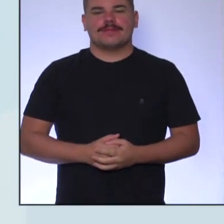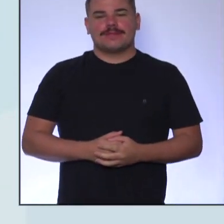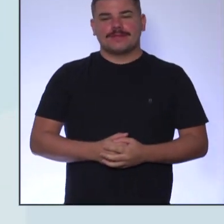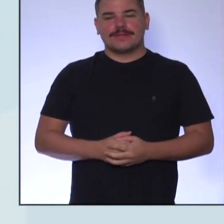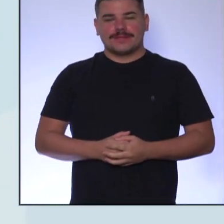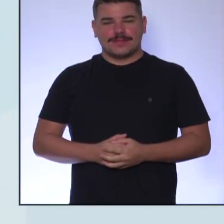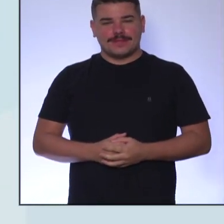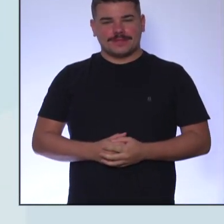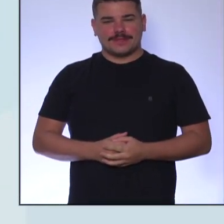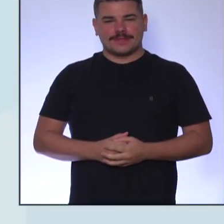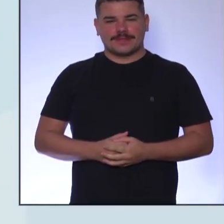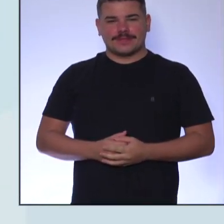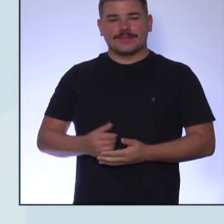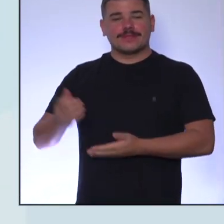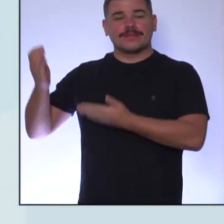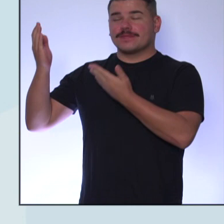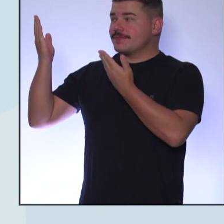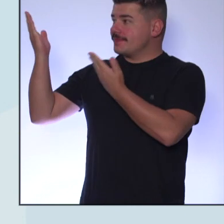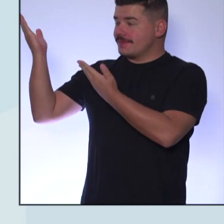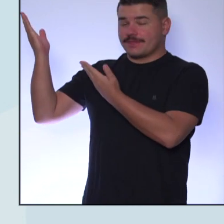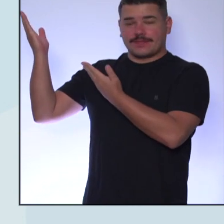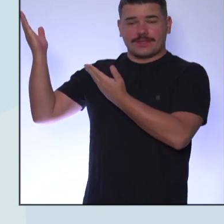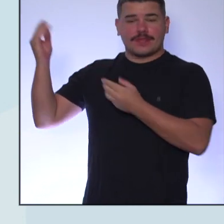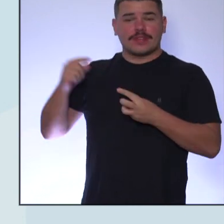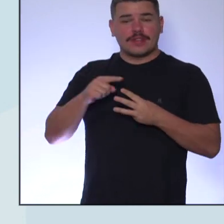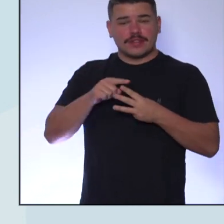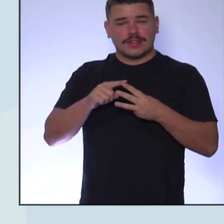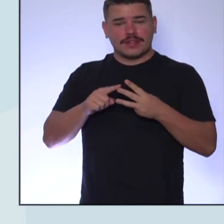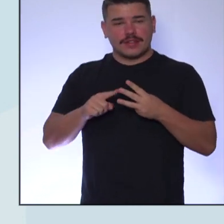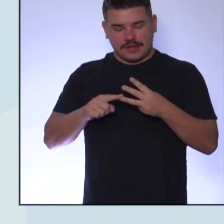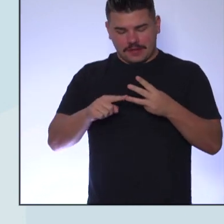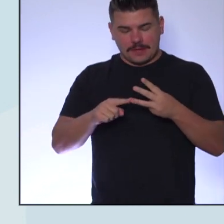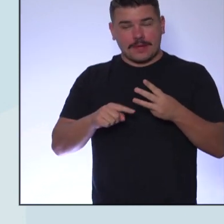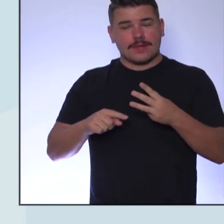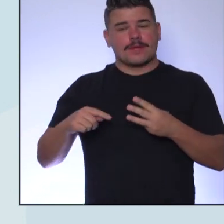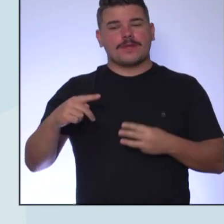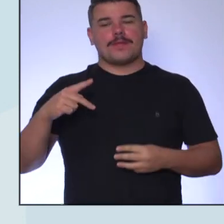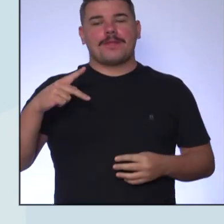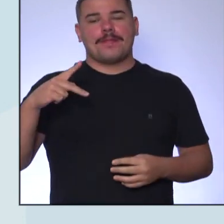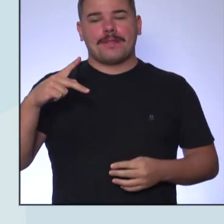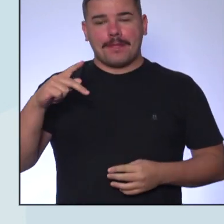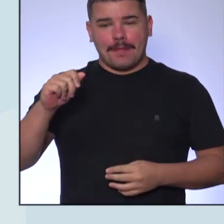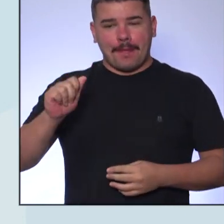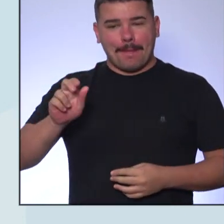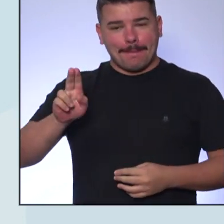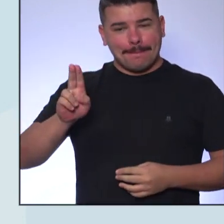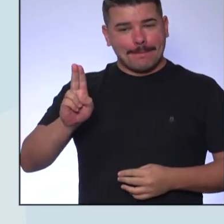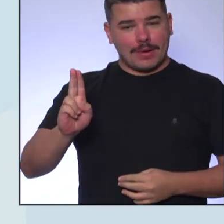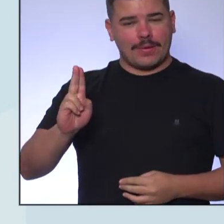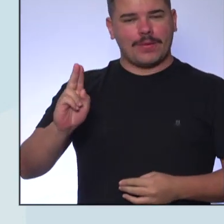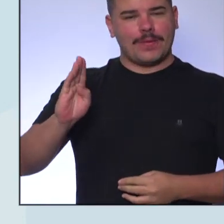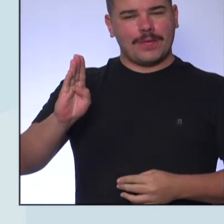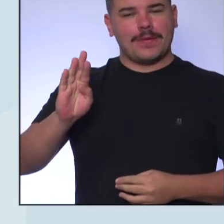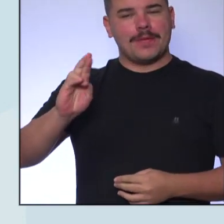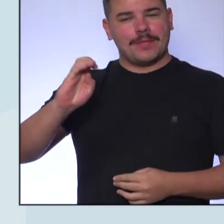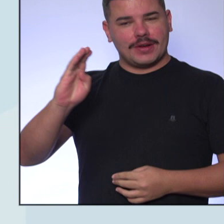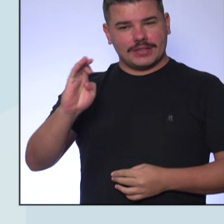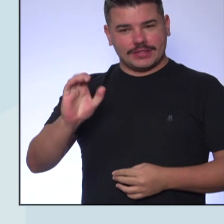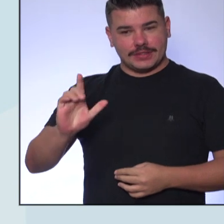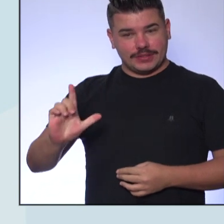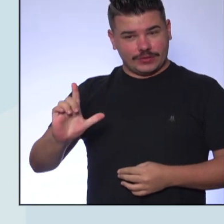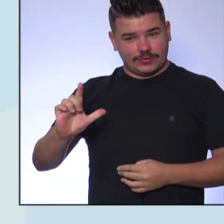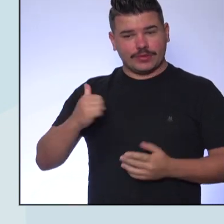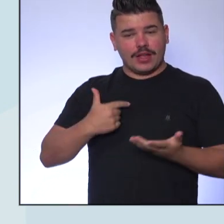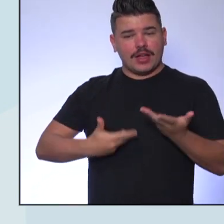ele vem anterior à agromanufatura do açúcar. O pau-brasil foi a principal atividade econômica do país